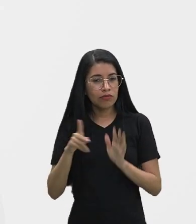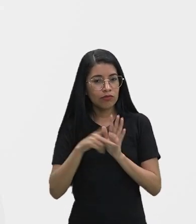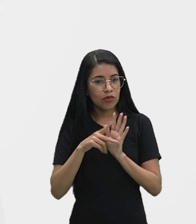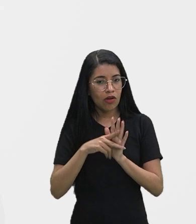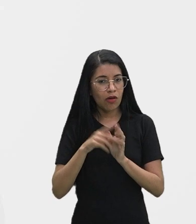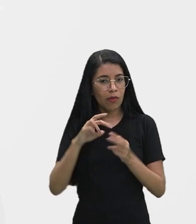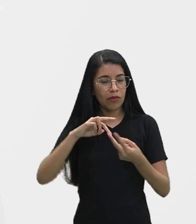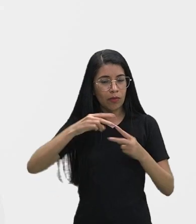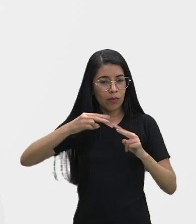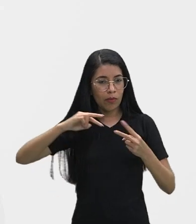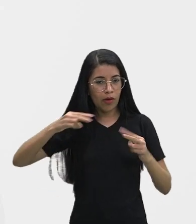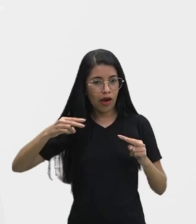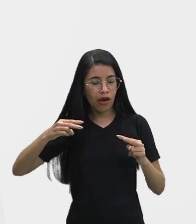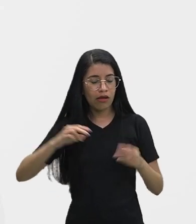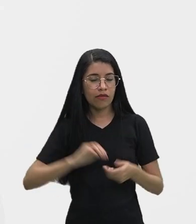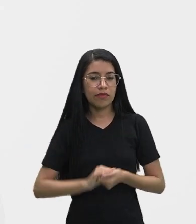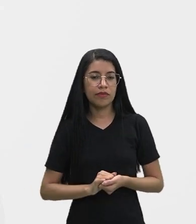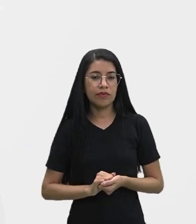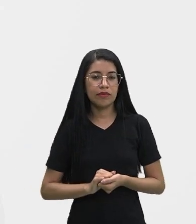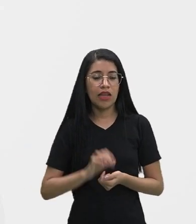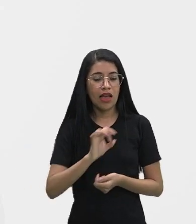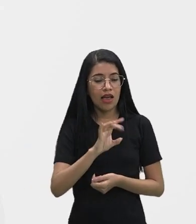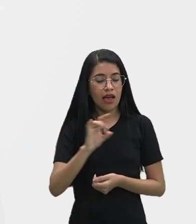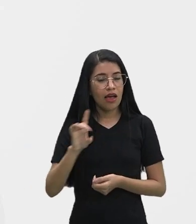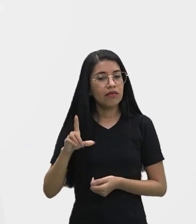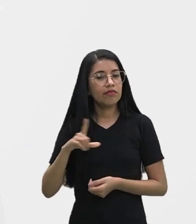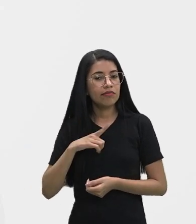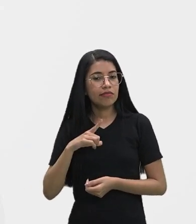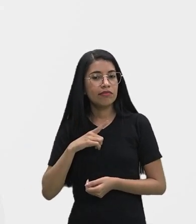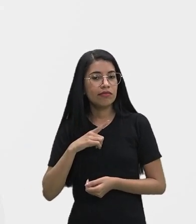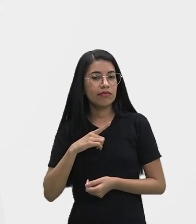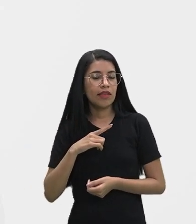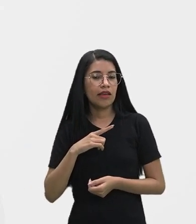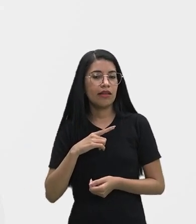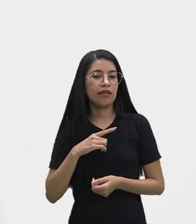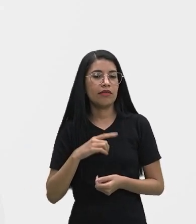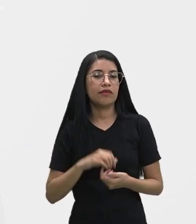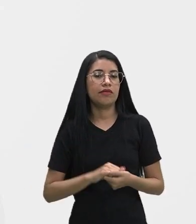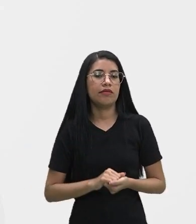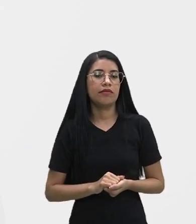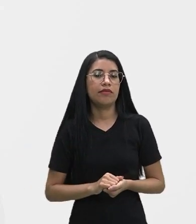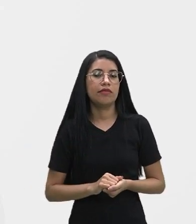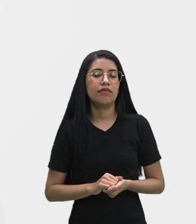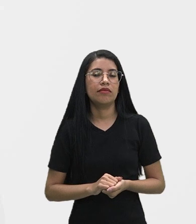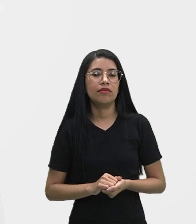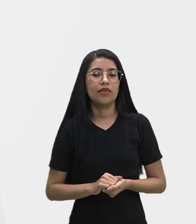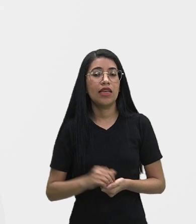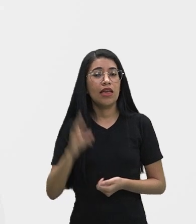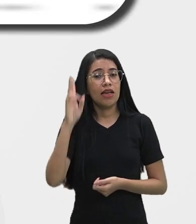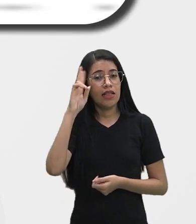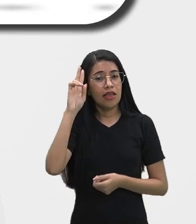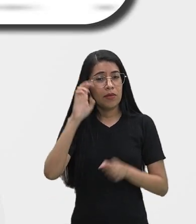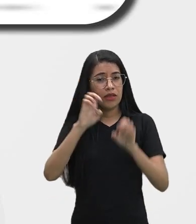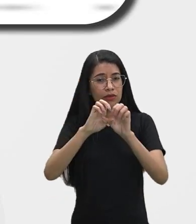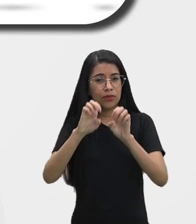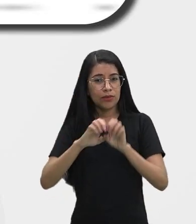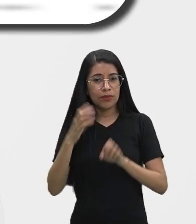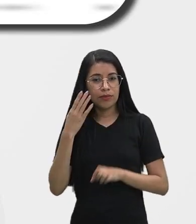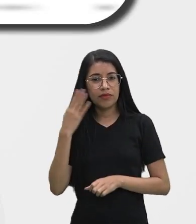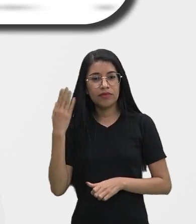né, condensado determinada. Cada espécie tem uma unidade determinada. E lembrando aí da estrutura do nosso